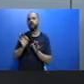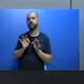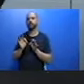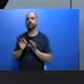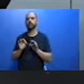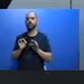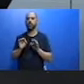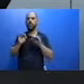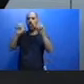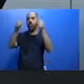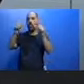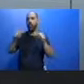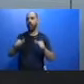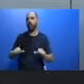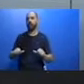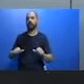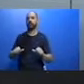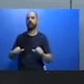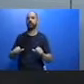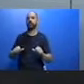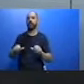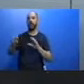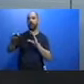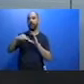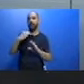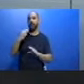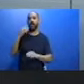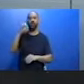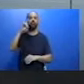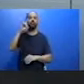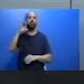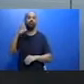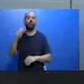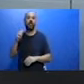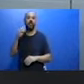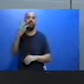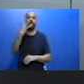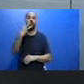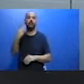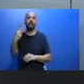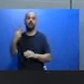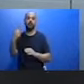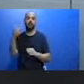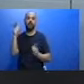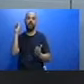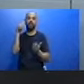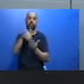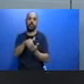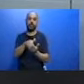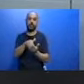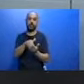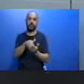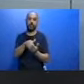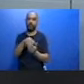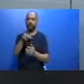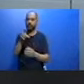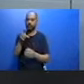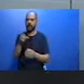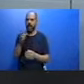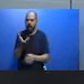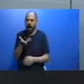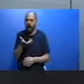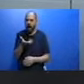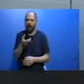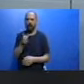vocês e enviar até o dia trinta e um não precisa correr tá até o dia trinta e um faça um